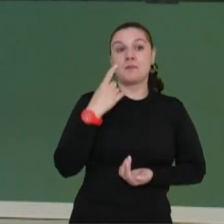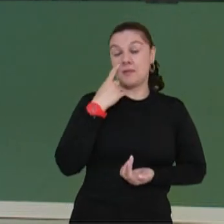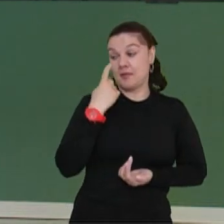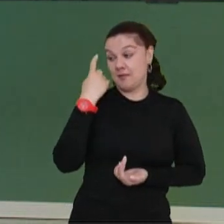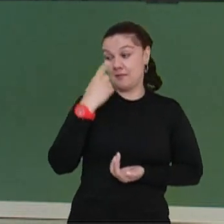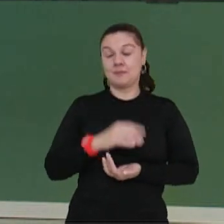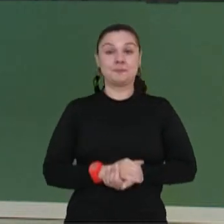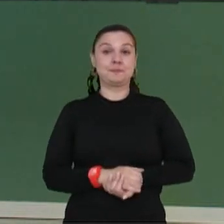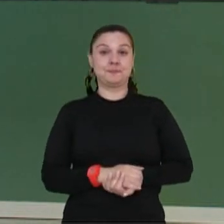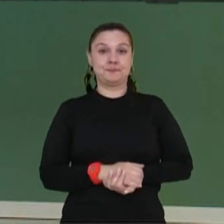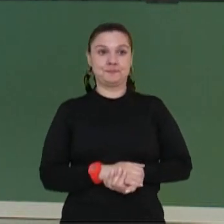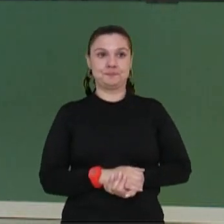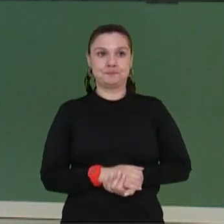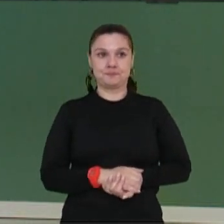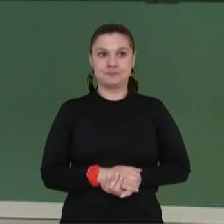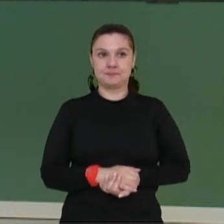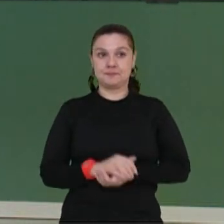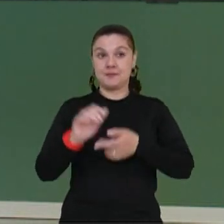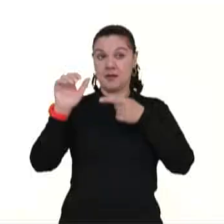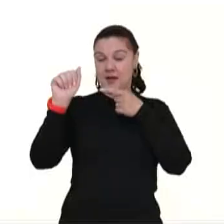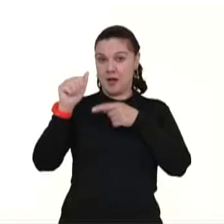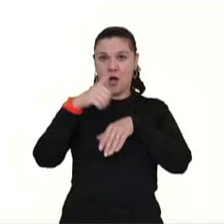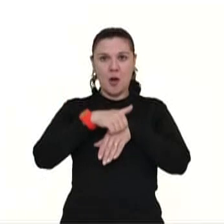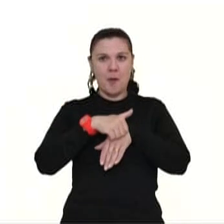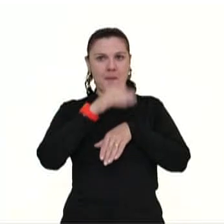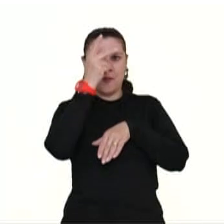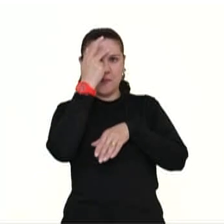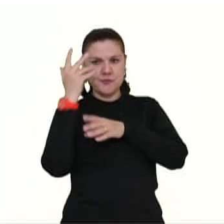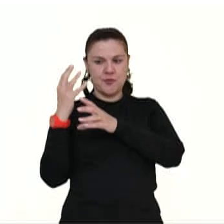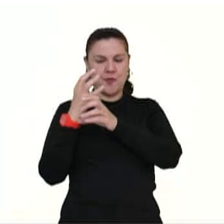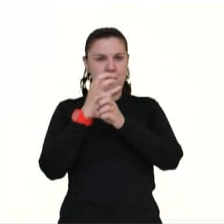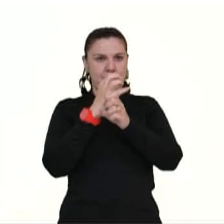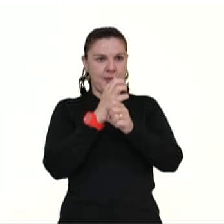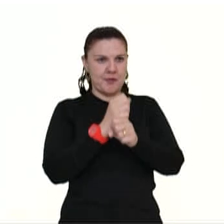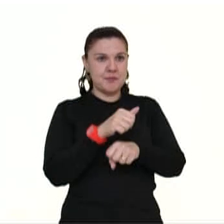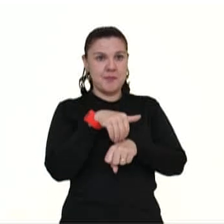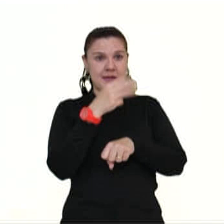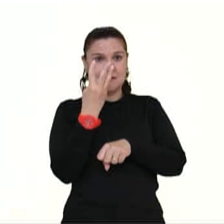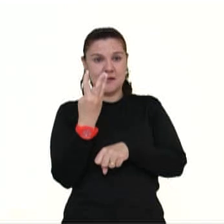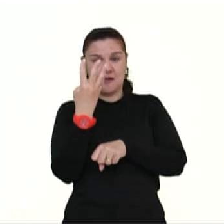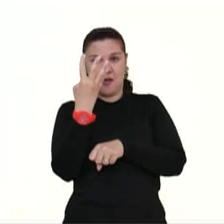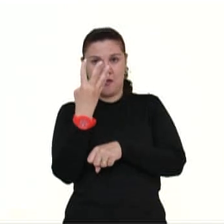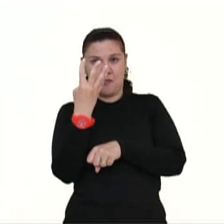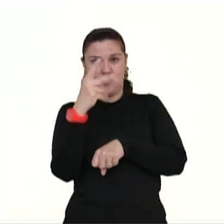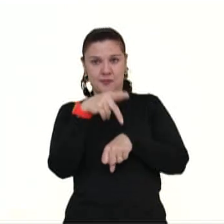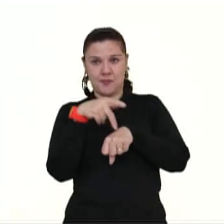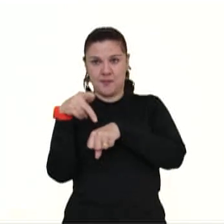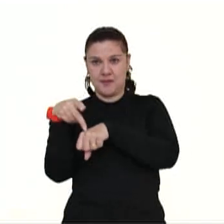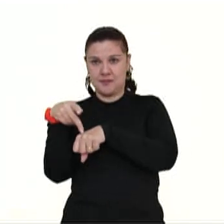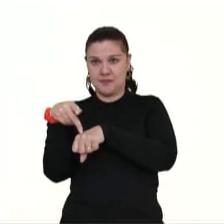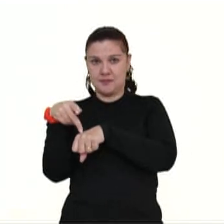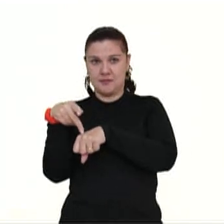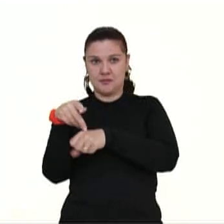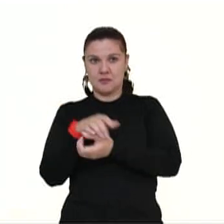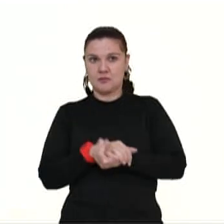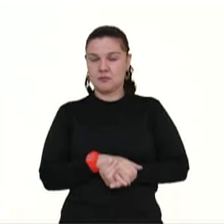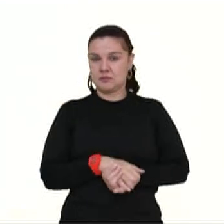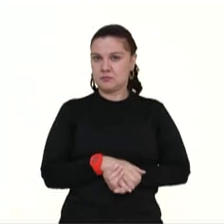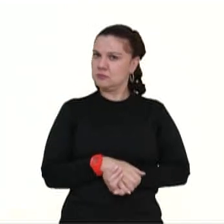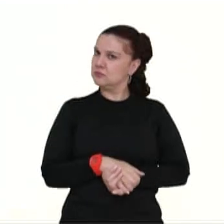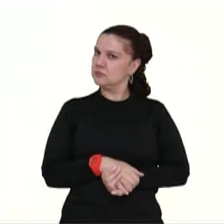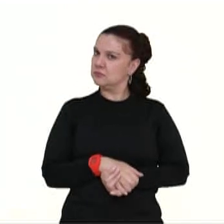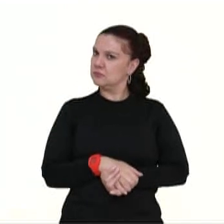só. A alternativa A fala assim, a maioria dos colecionadores possui mais de 34 pedras.